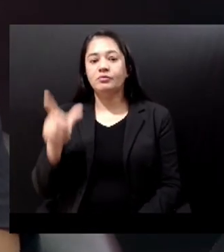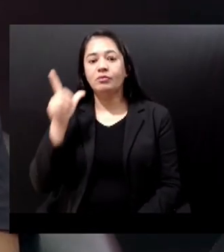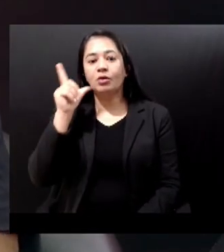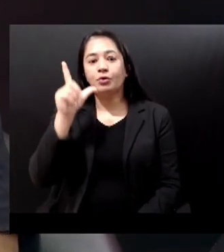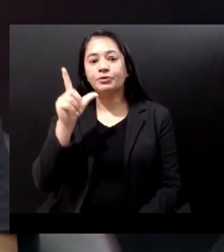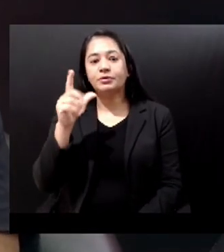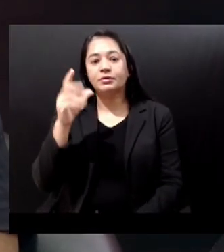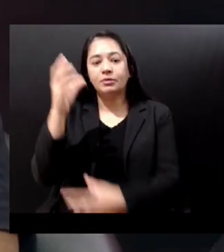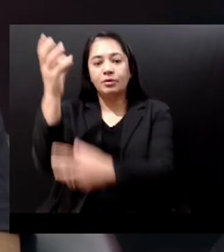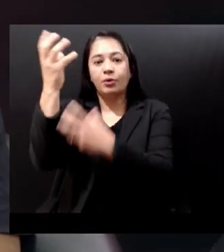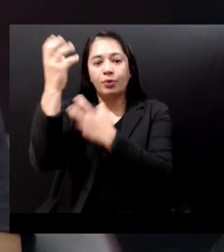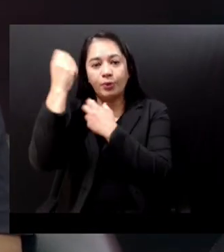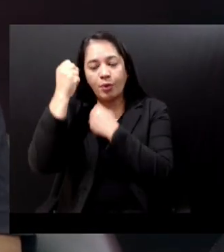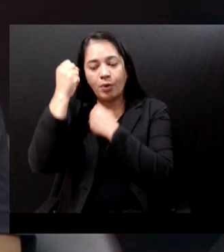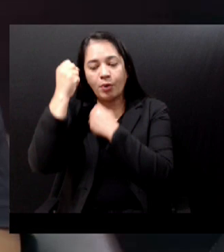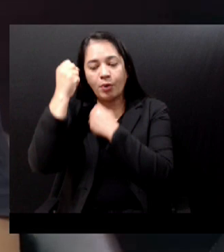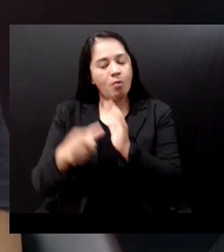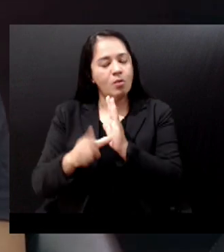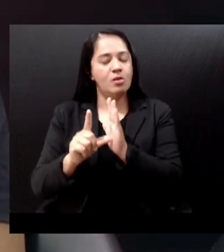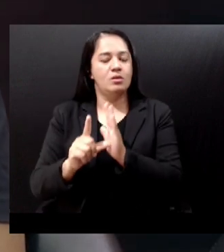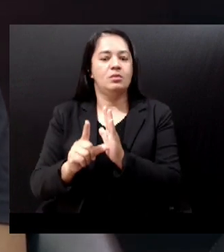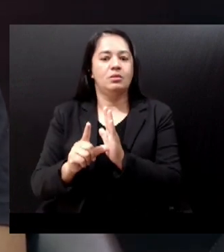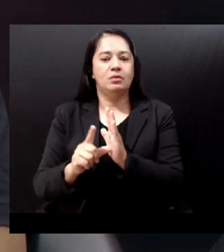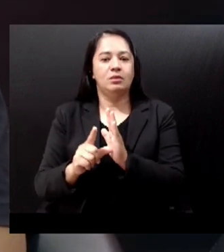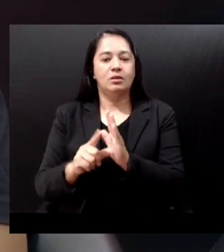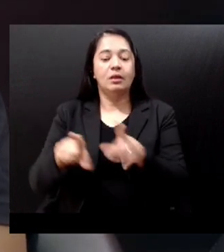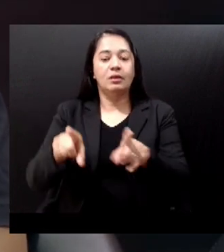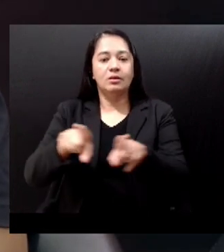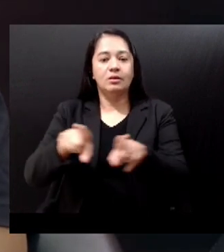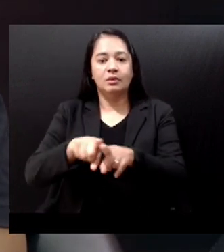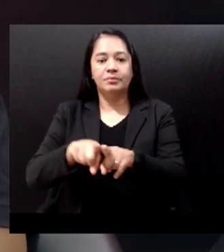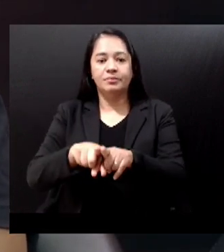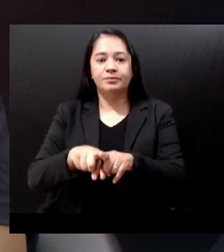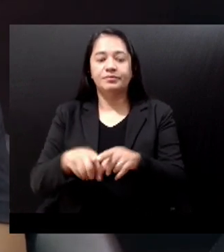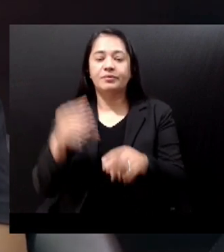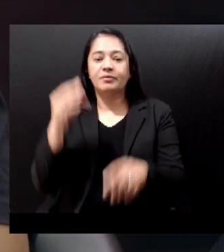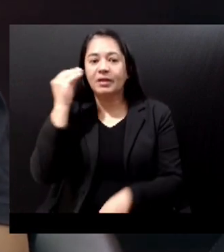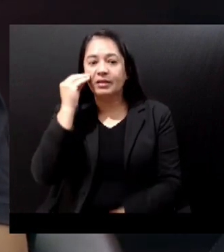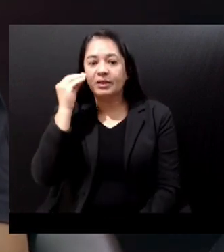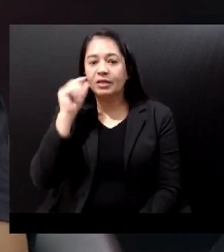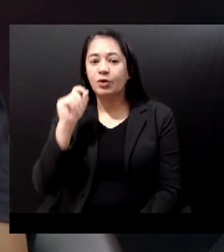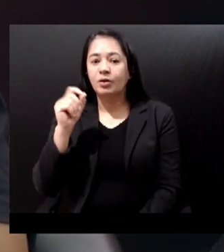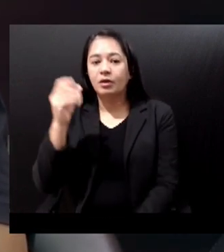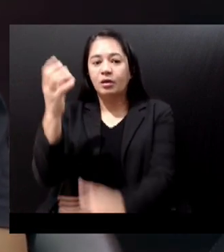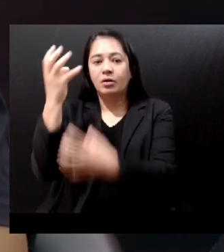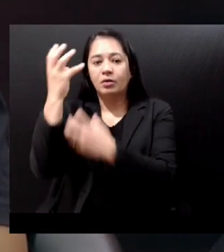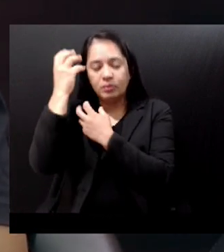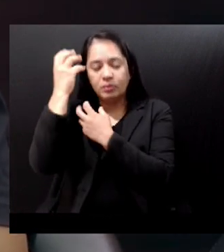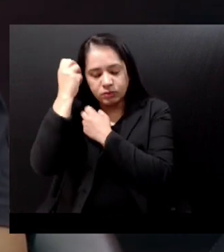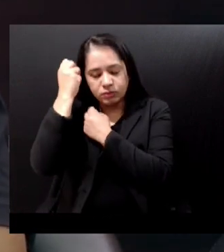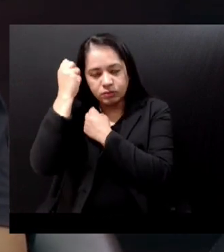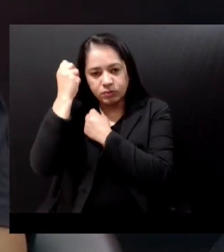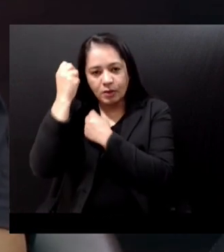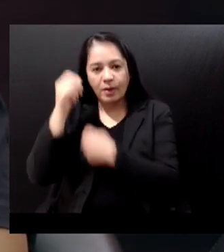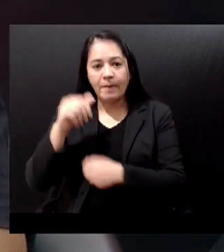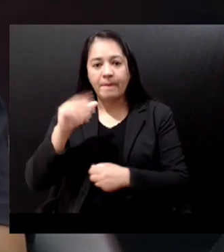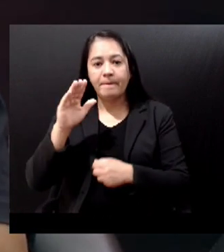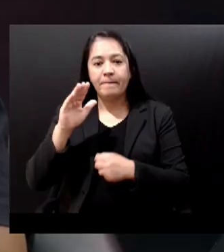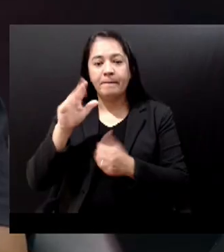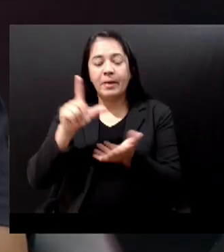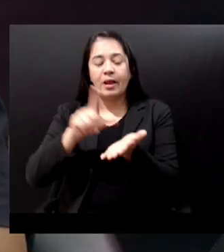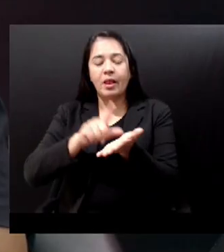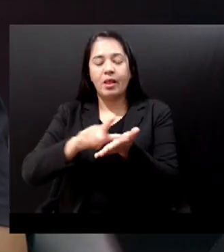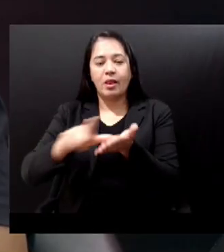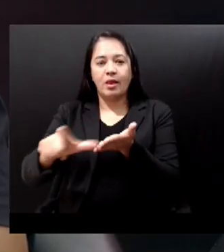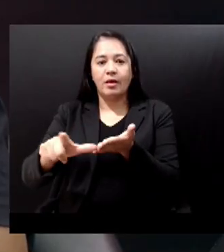um pouco mais cedo e também tentar com que aquele sono seja um pouco mais limpo, ou seja, evitar ficar